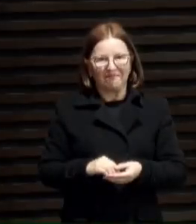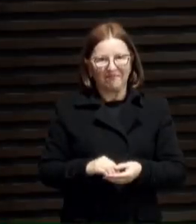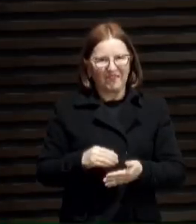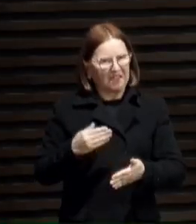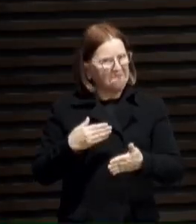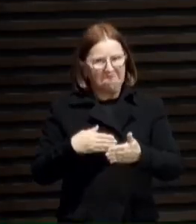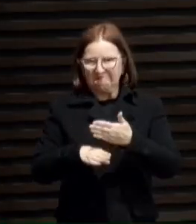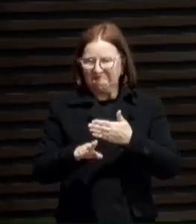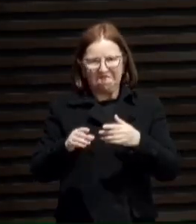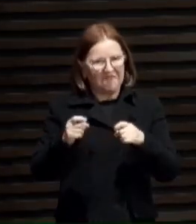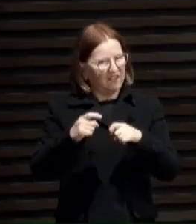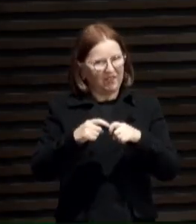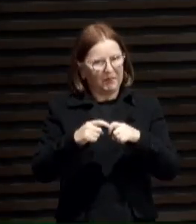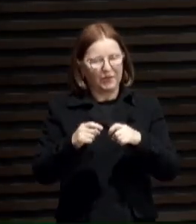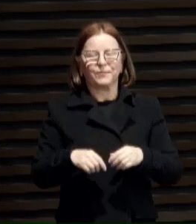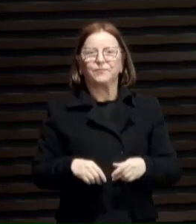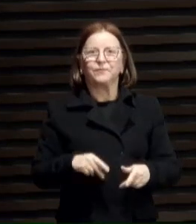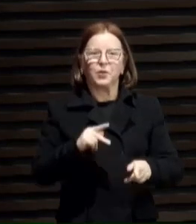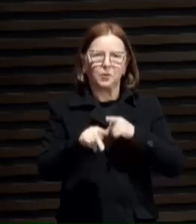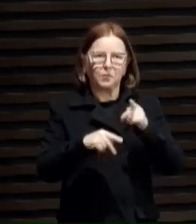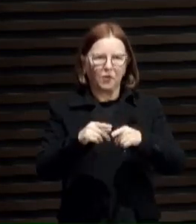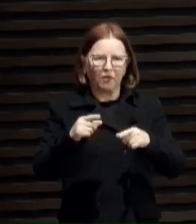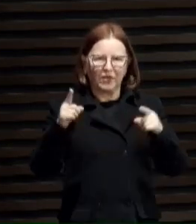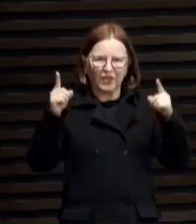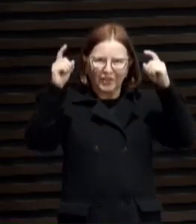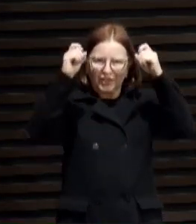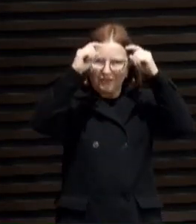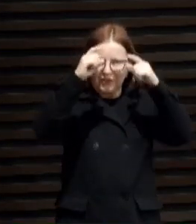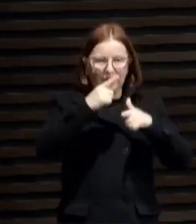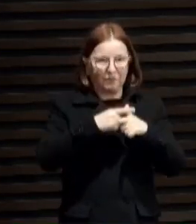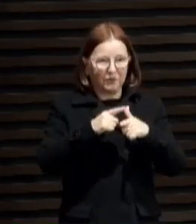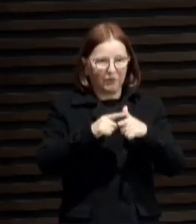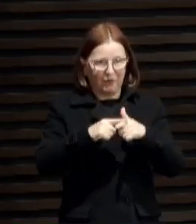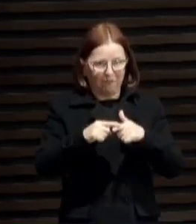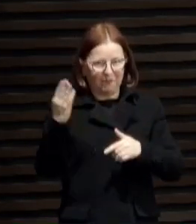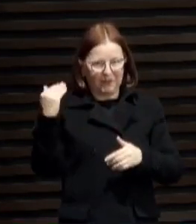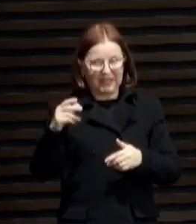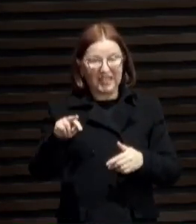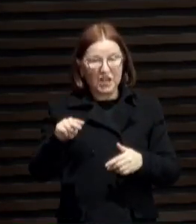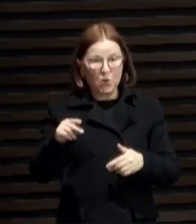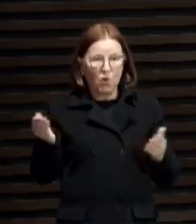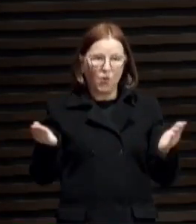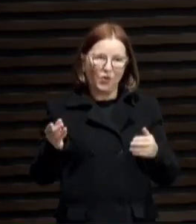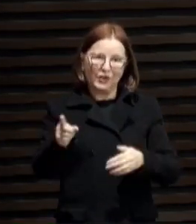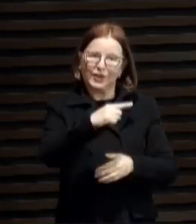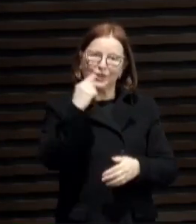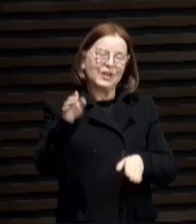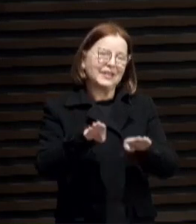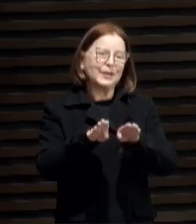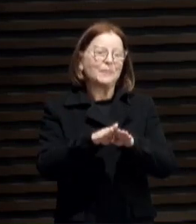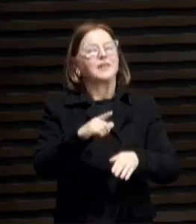O povo tinha dificuldades e problemas naquela época, como hoje nós temos nossas dificuldades e